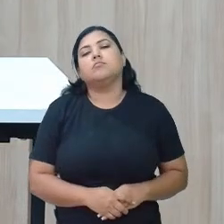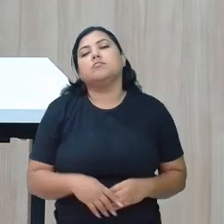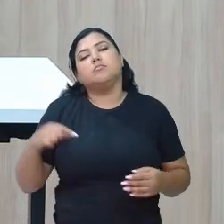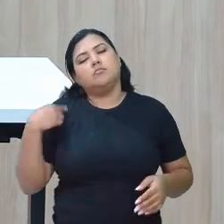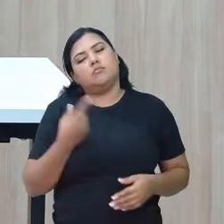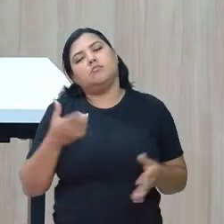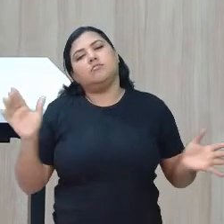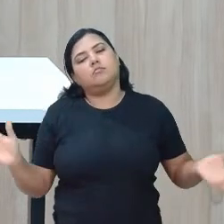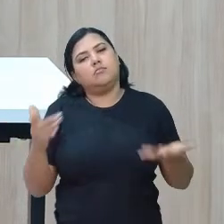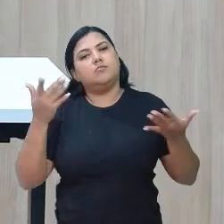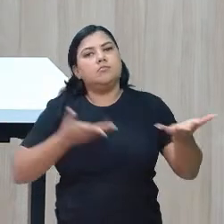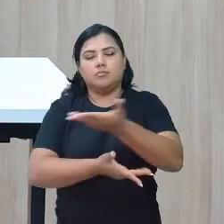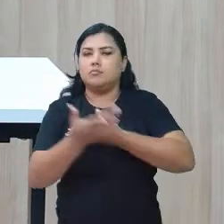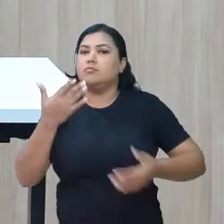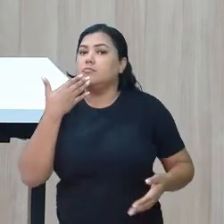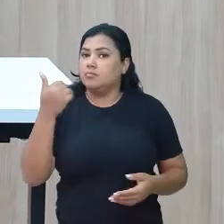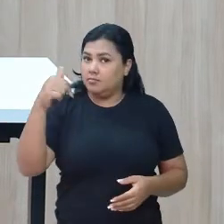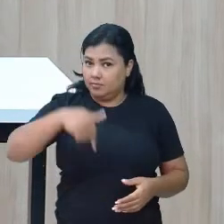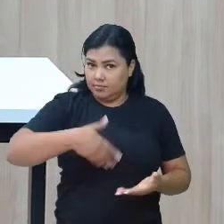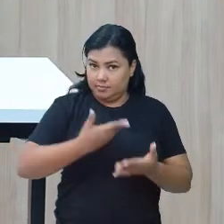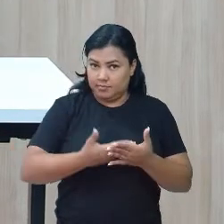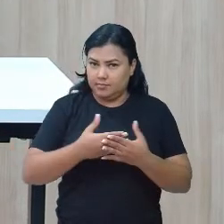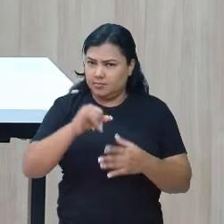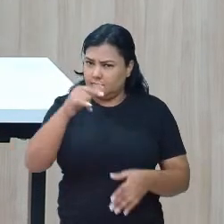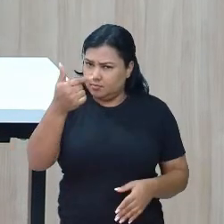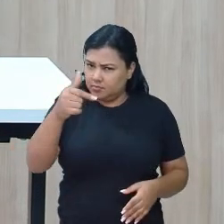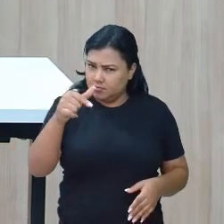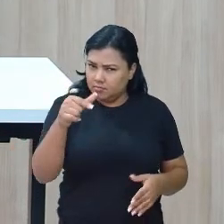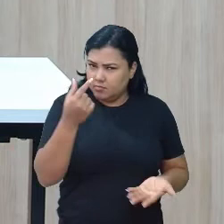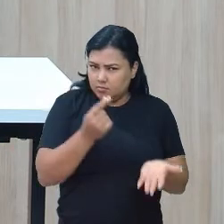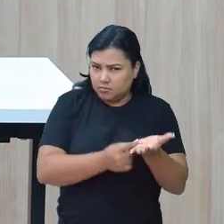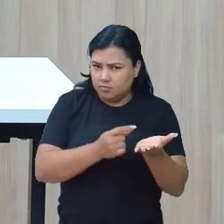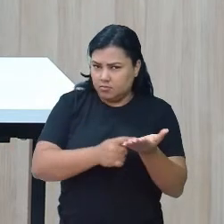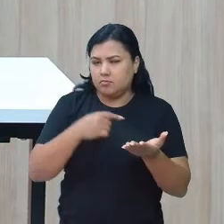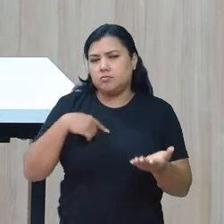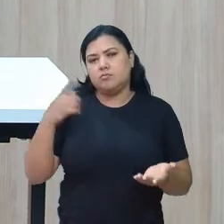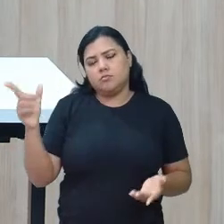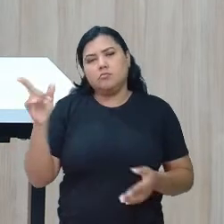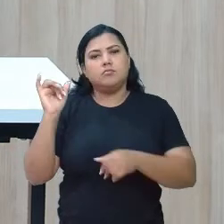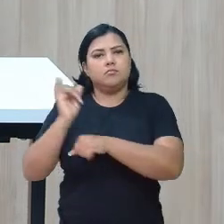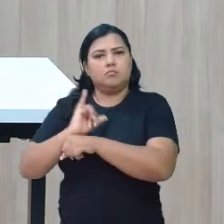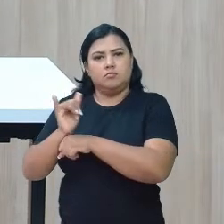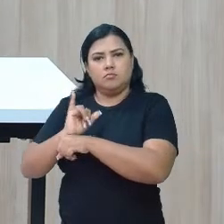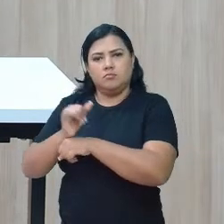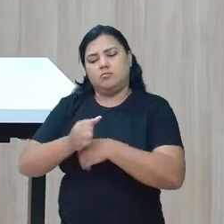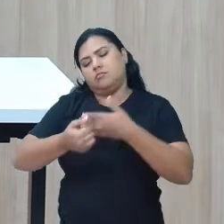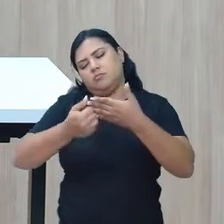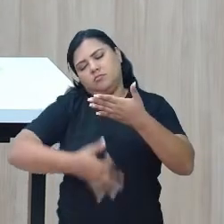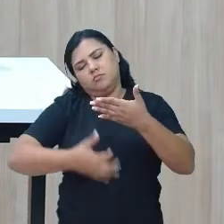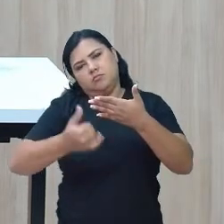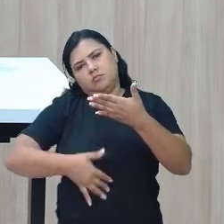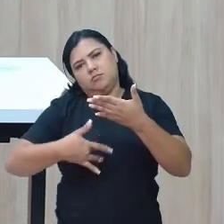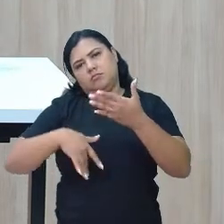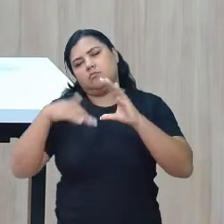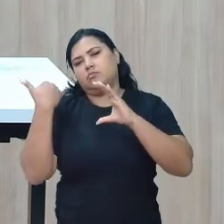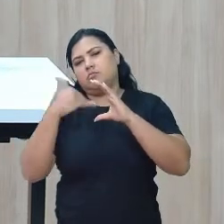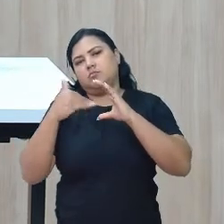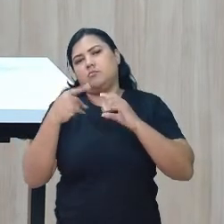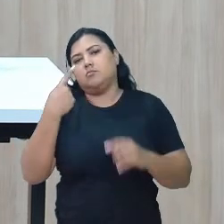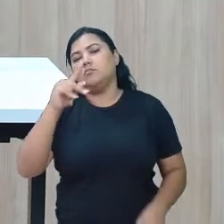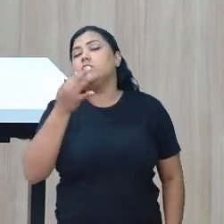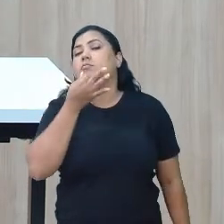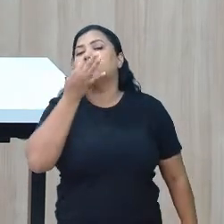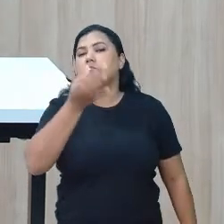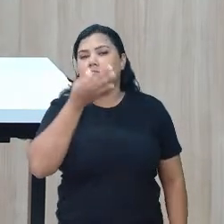cada vez melhor, tá certo? Se você ainda não tem um aplicativo, vai lá no nosso canal no YouTube, escreve pra gente, manda sua opinião,